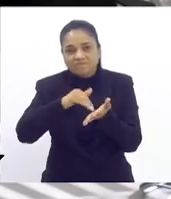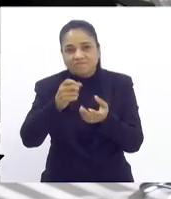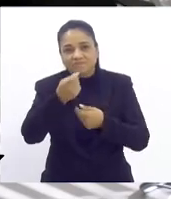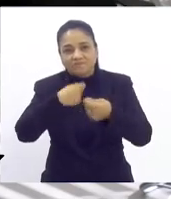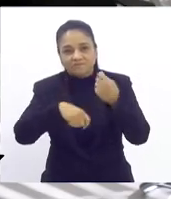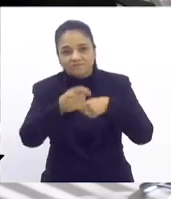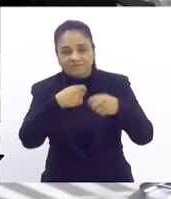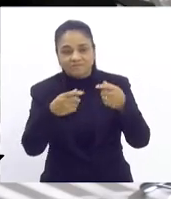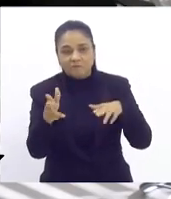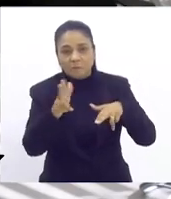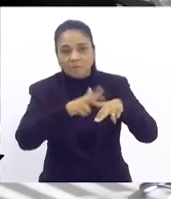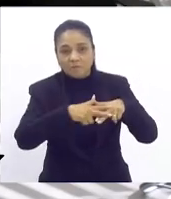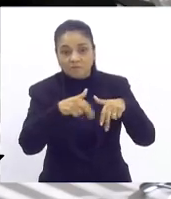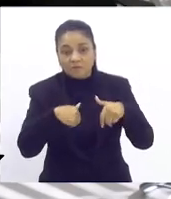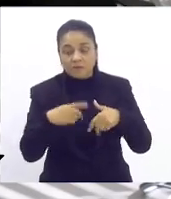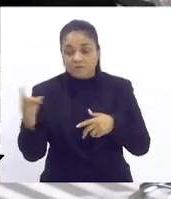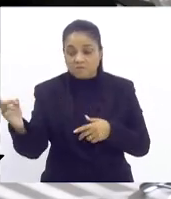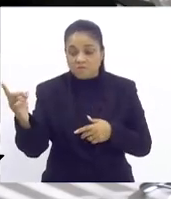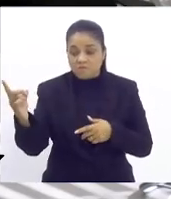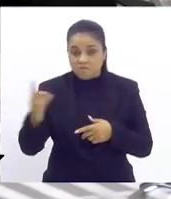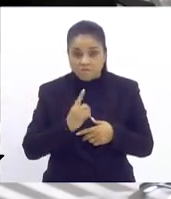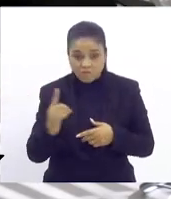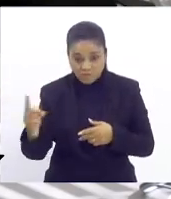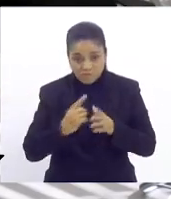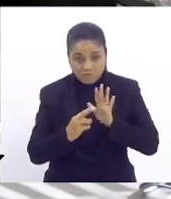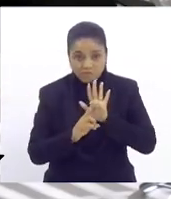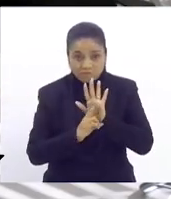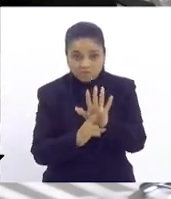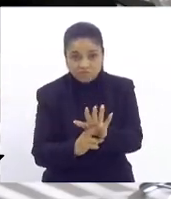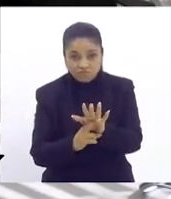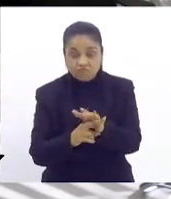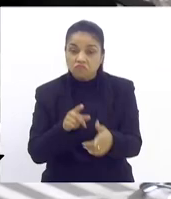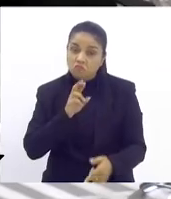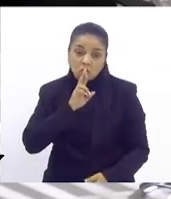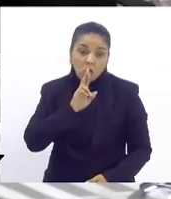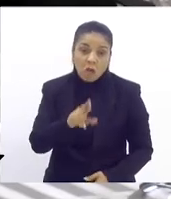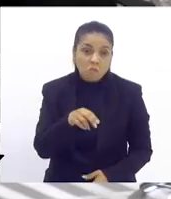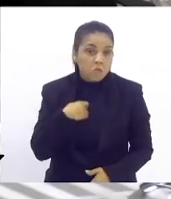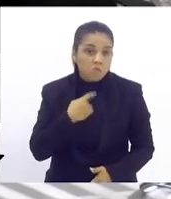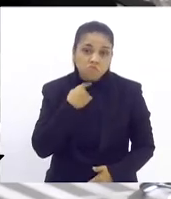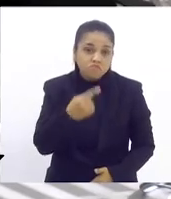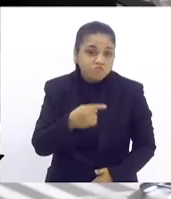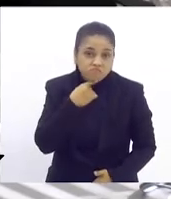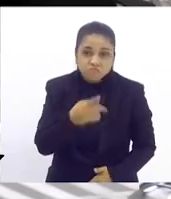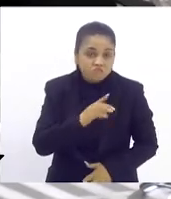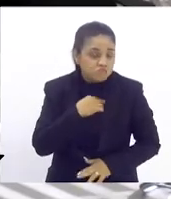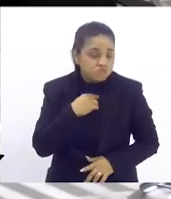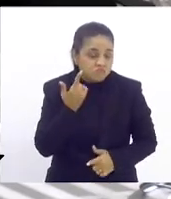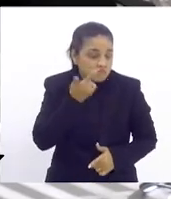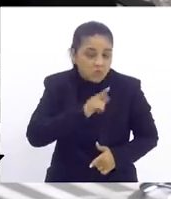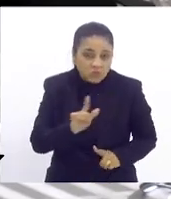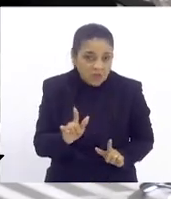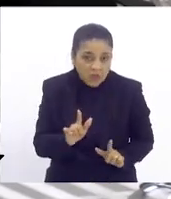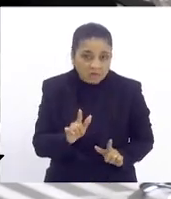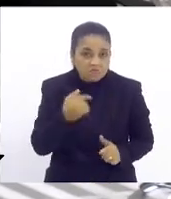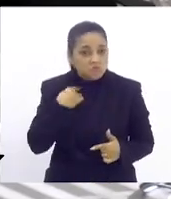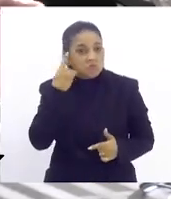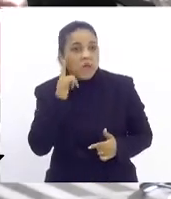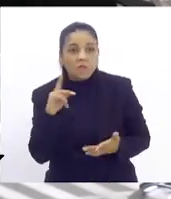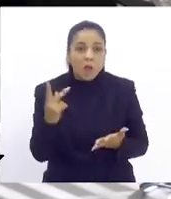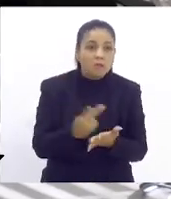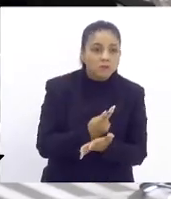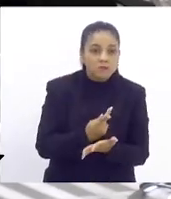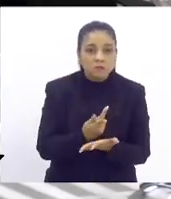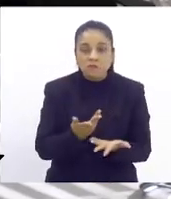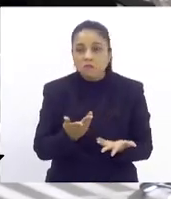Administração previdenciária mandar ele para cá diretores que não vão responder os nossos questionamentos que vão dizer que não saiba o que tá acontecendo vou mandar para